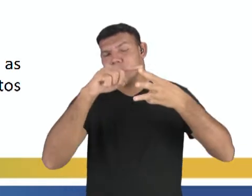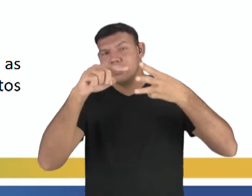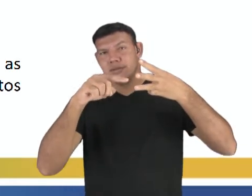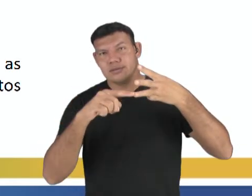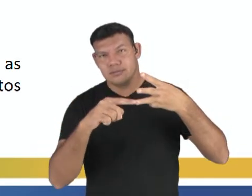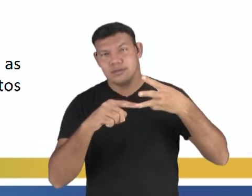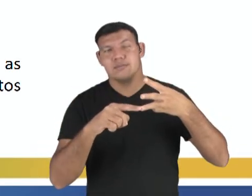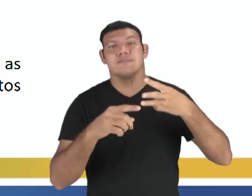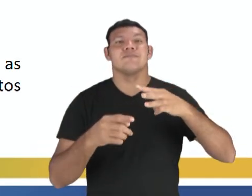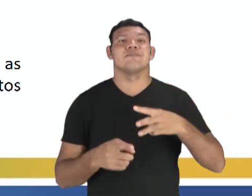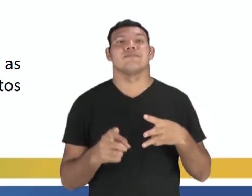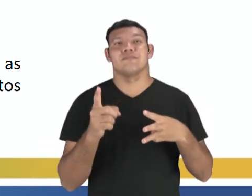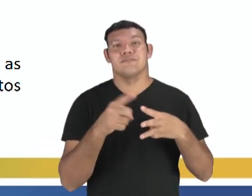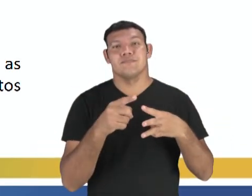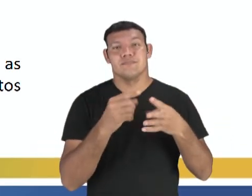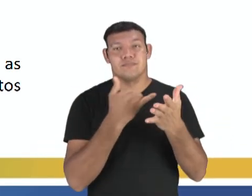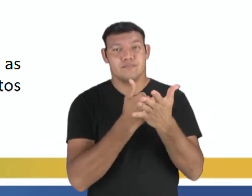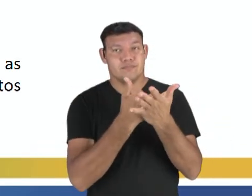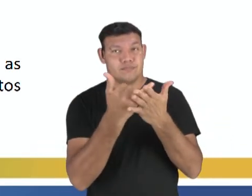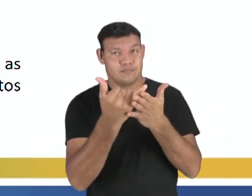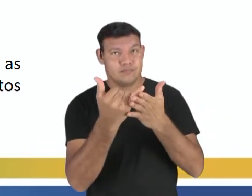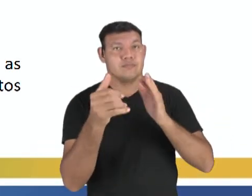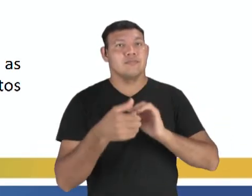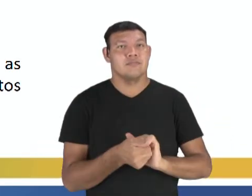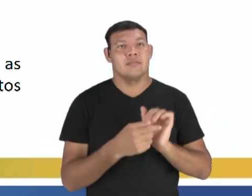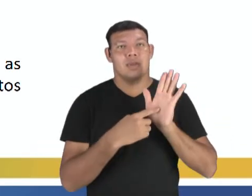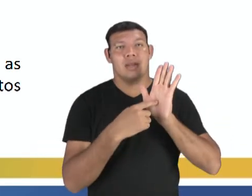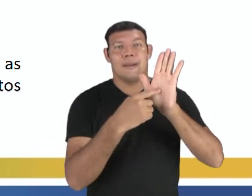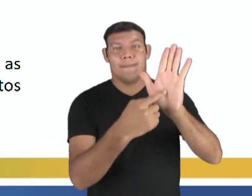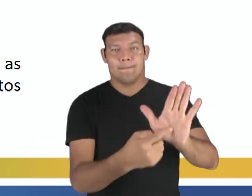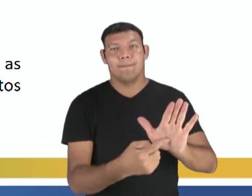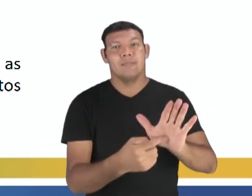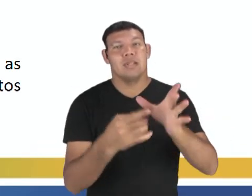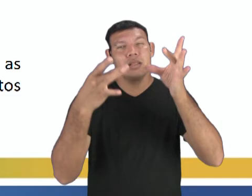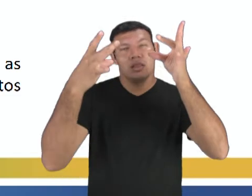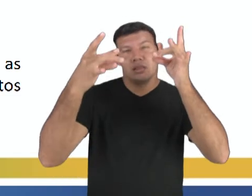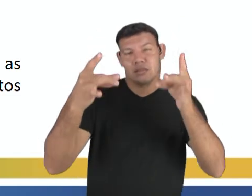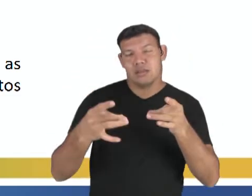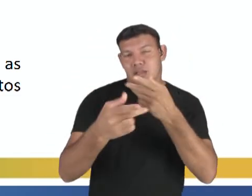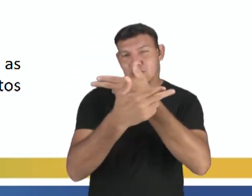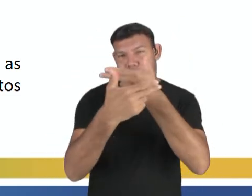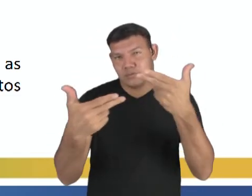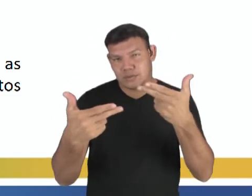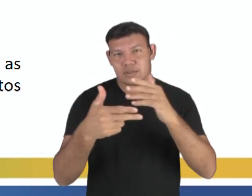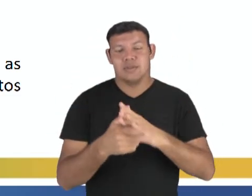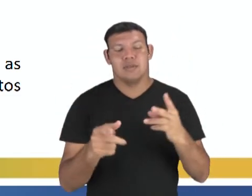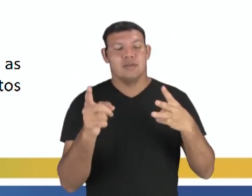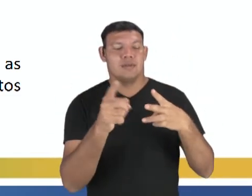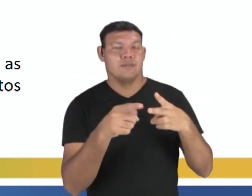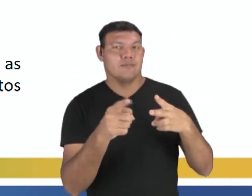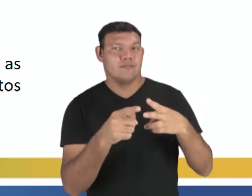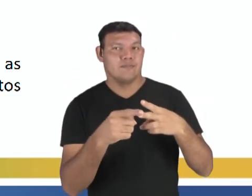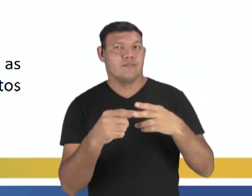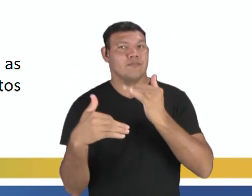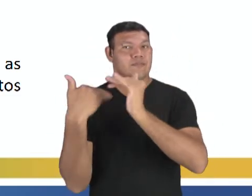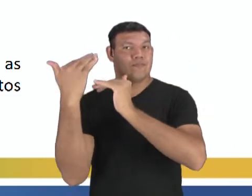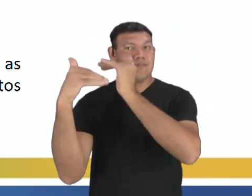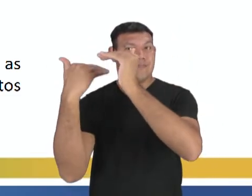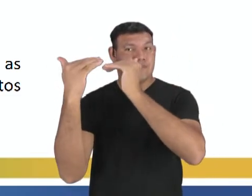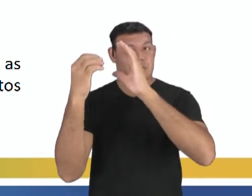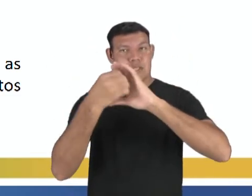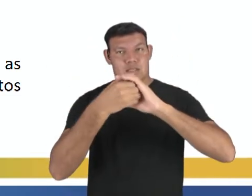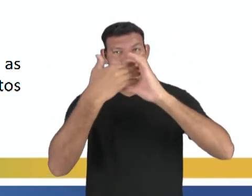a construção. Introdução, apresentação do que se pretende descrever. Desenvolvimento,